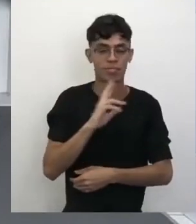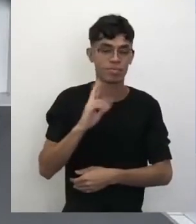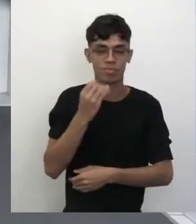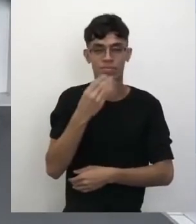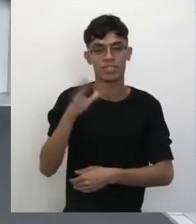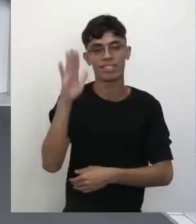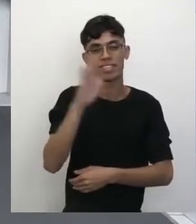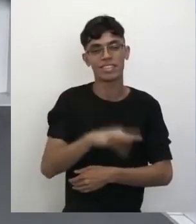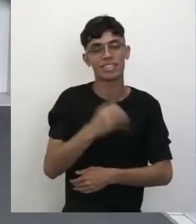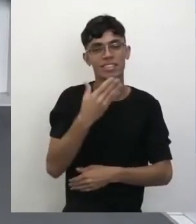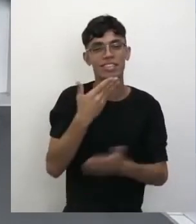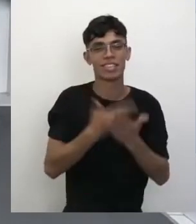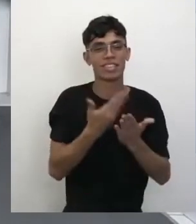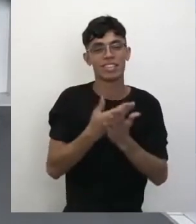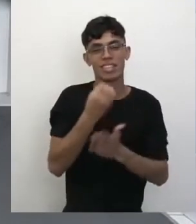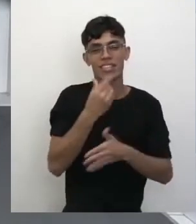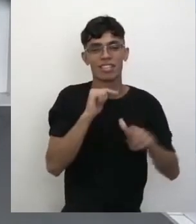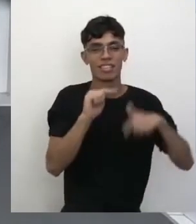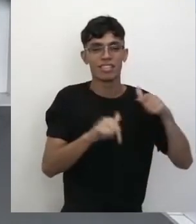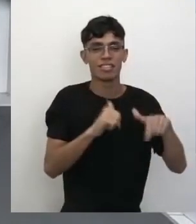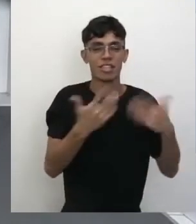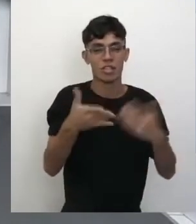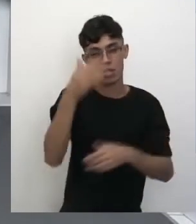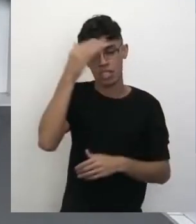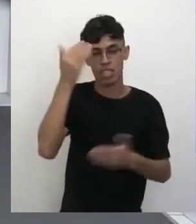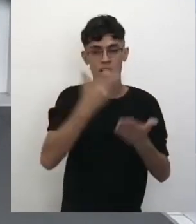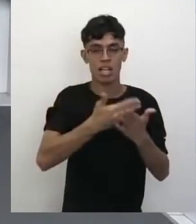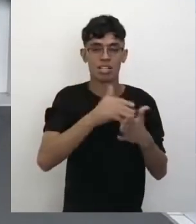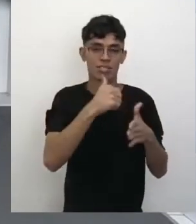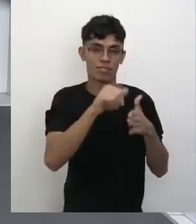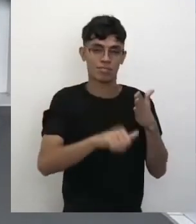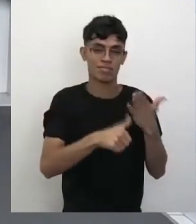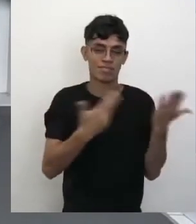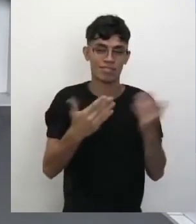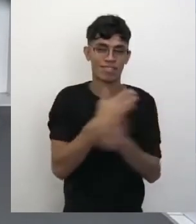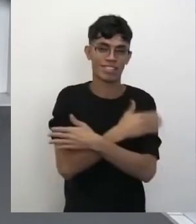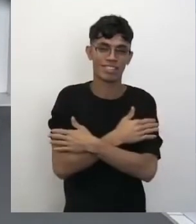a todos, bons estudos e bom trabalho. E não esqueçam de avaliar a aula, tá? Um abraço a todos.